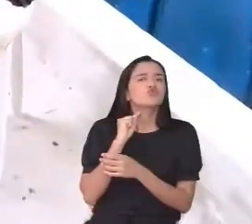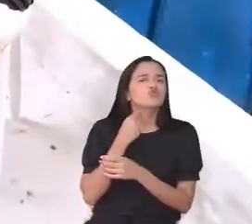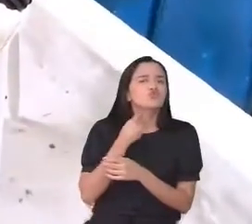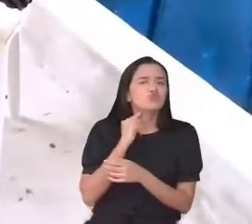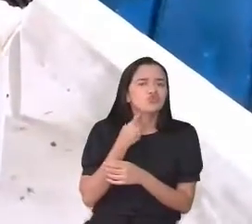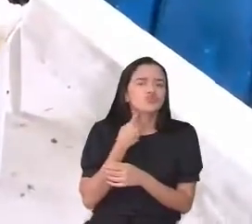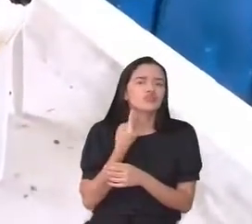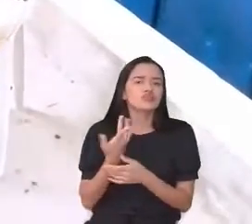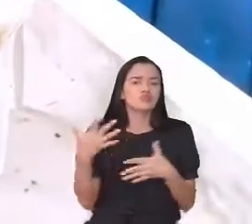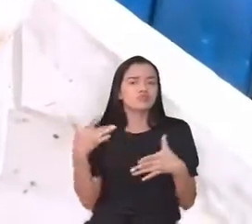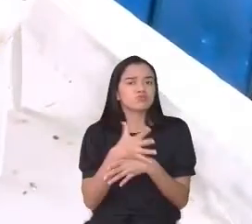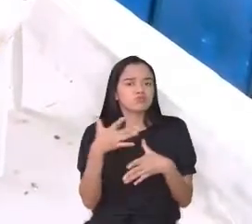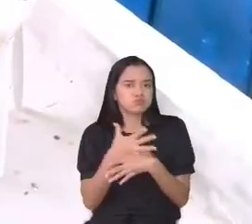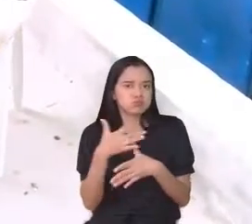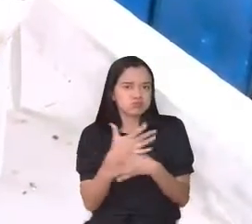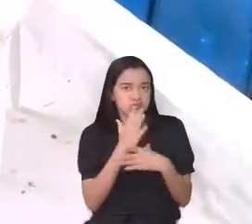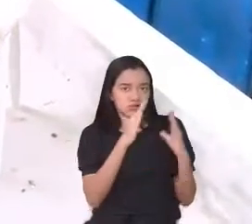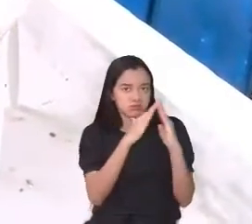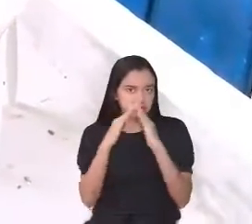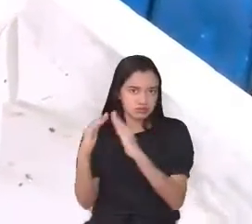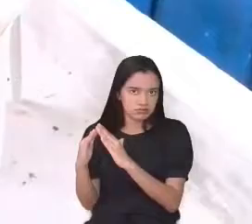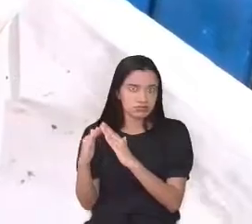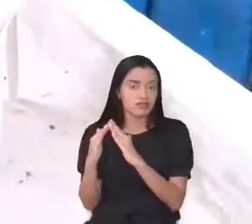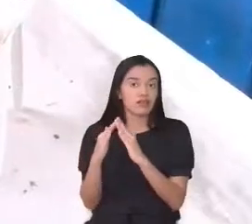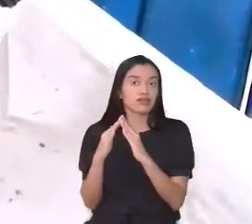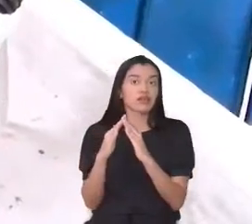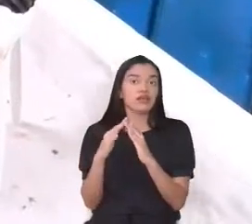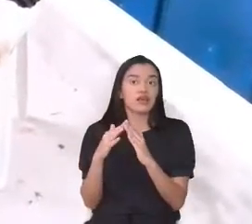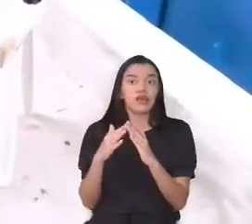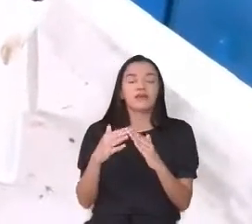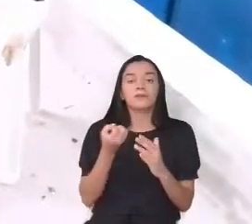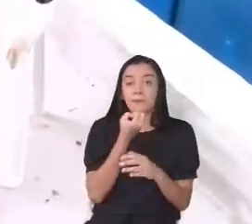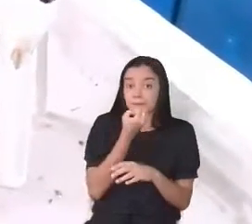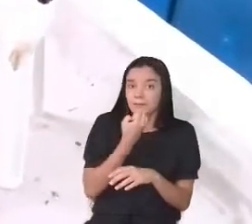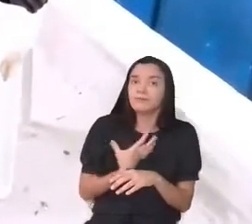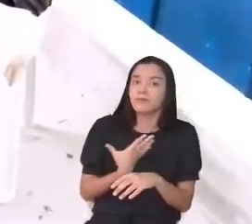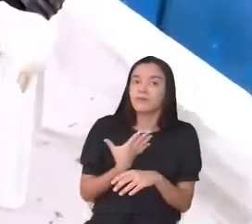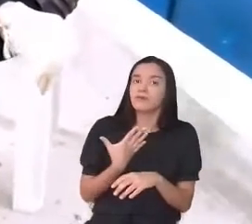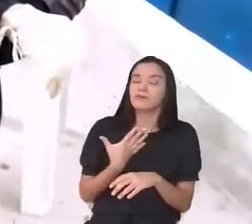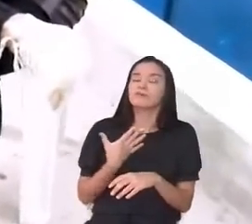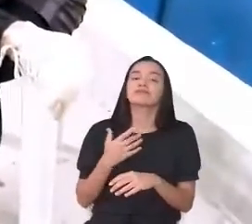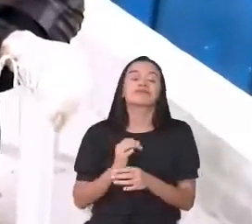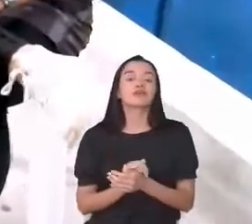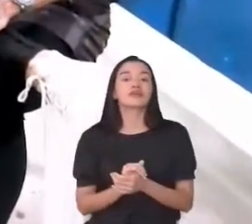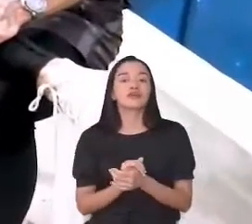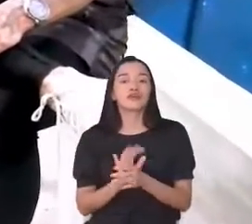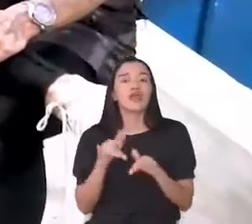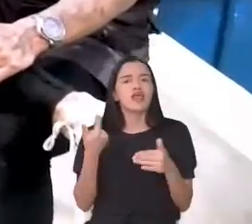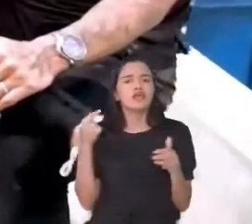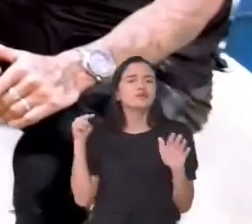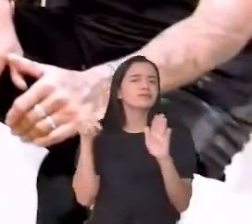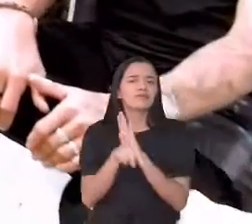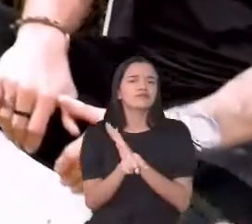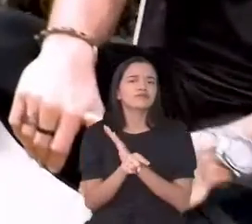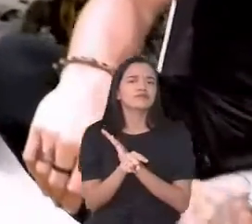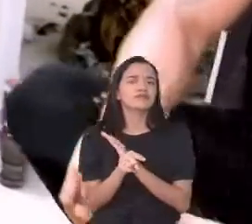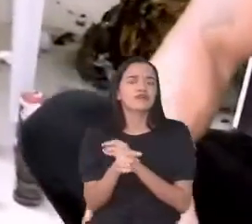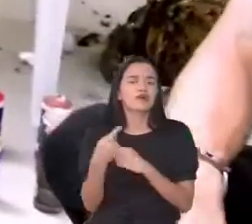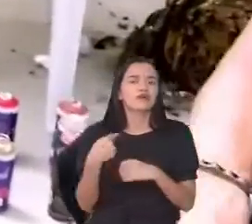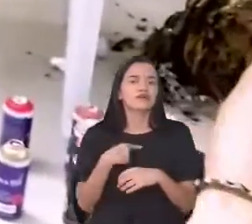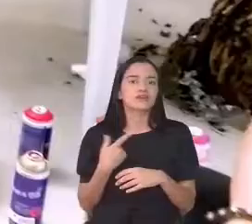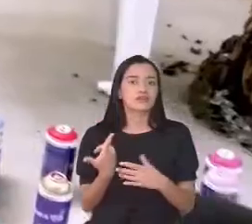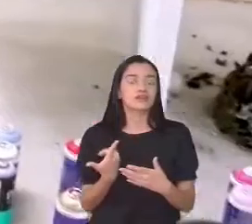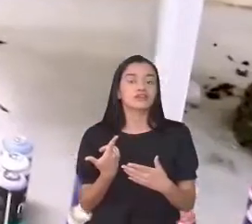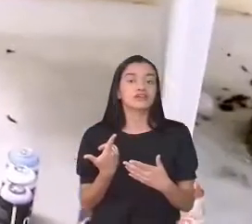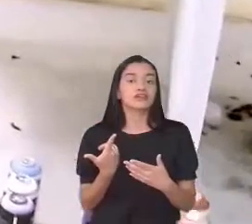né? Em como tornar a cidade mais agradável para quem vive na cidade, né? Eu queria te perguntar assim, o que te inspirou, mas acho que